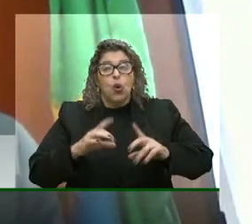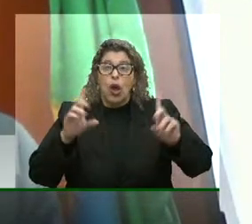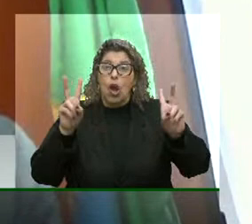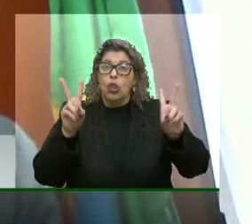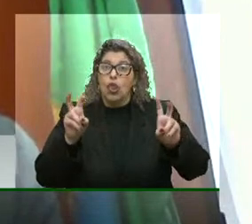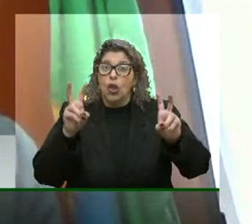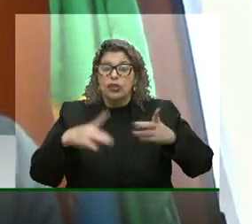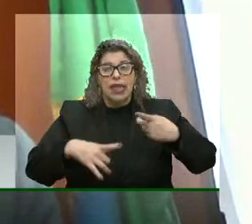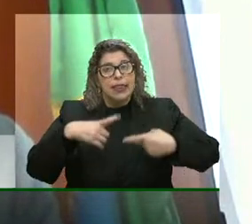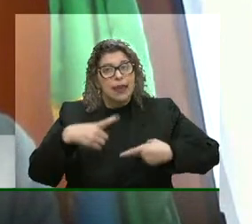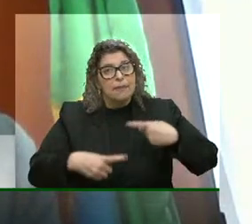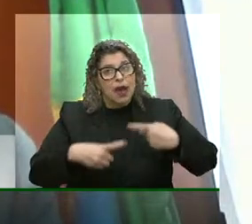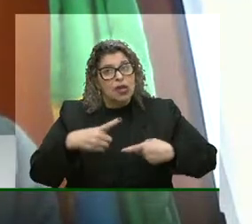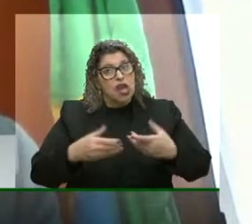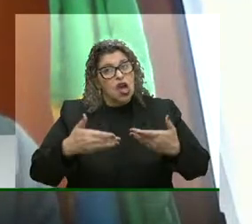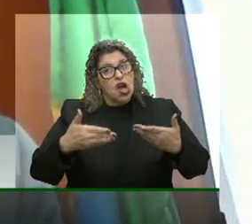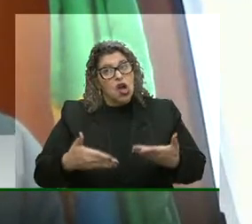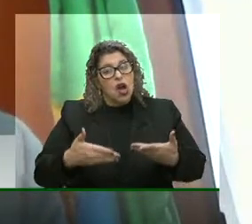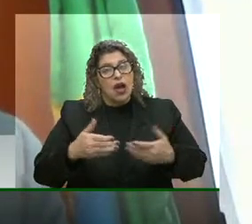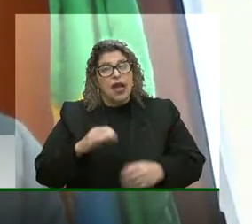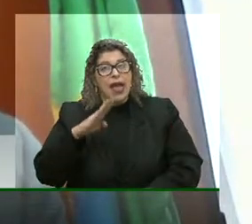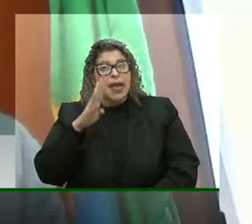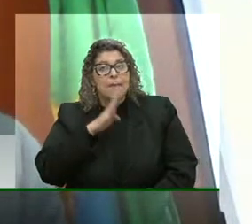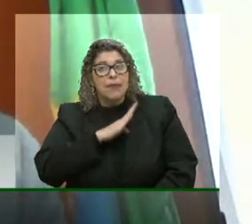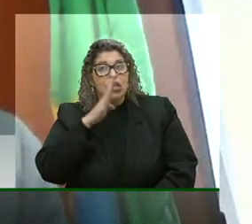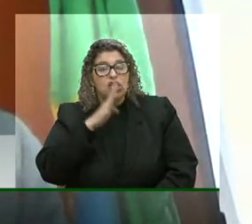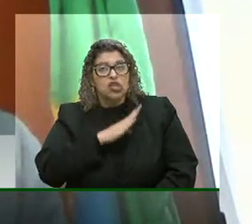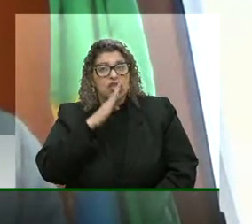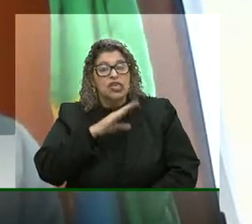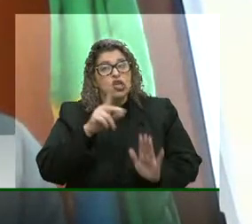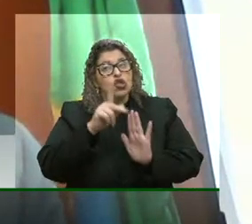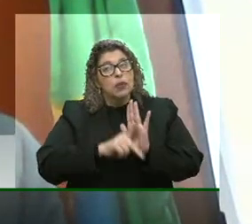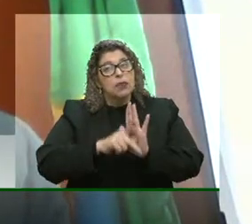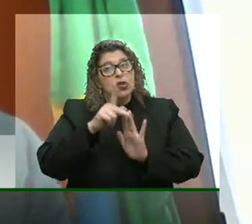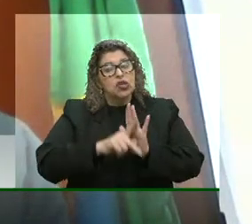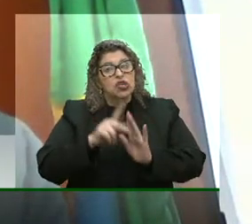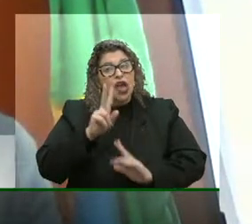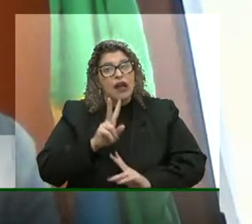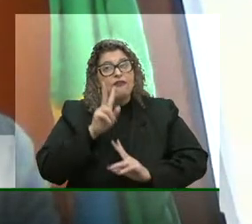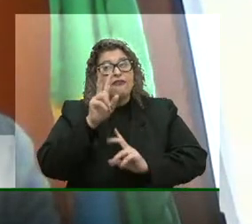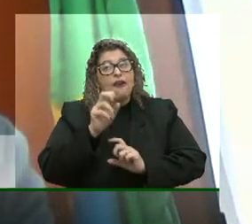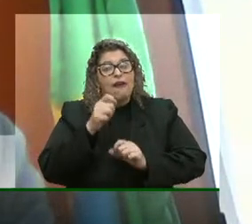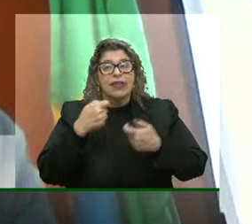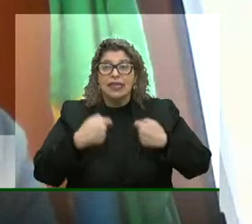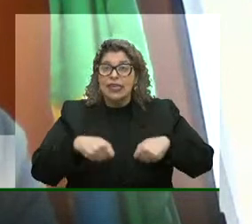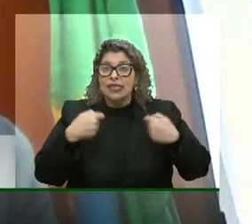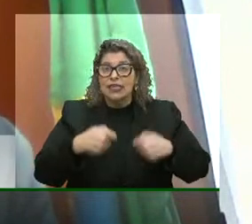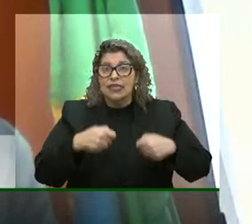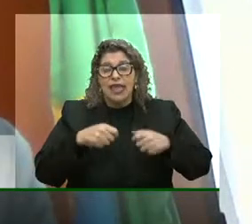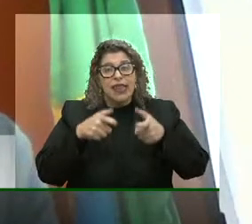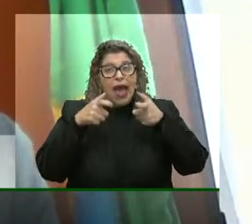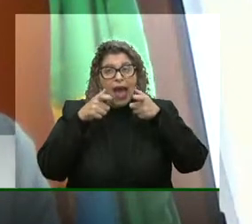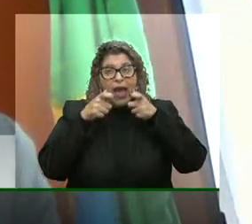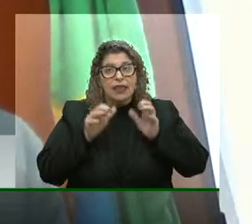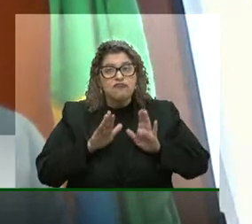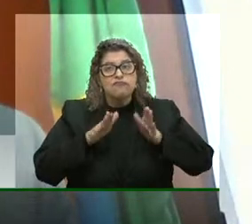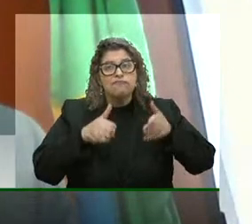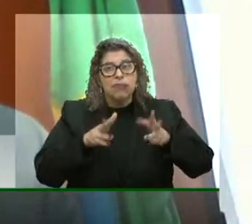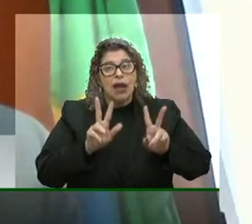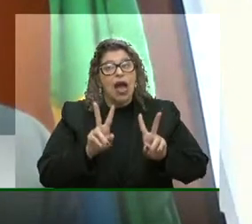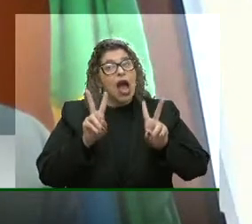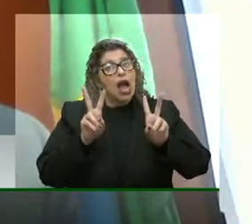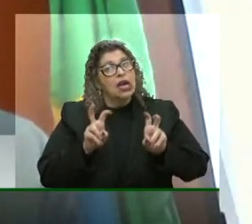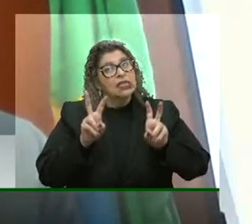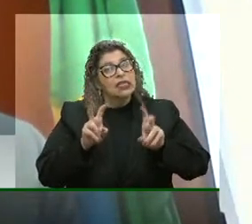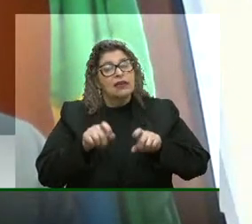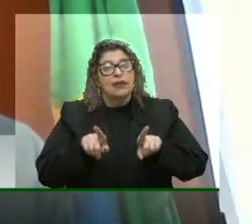aqui. Porque a emergência de projetos como esse só reforça, na verdade, a necessidade de darmos maior atenção a esse tema,